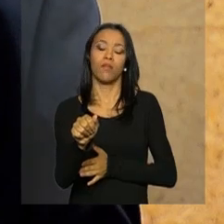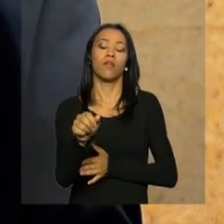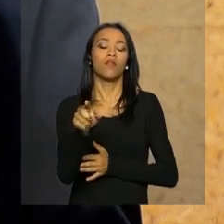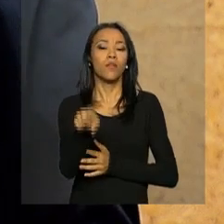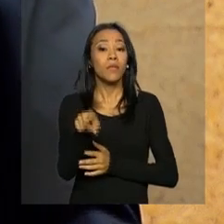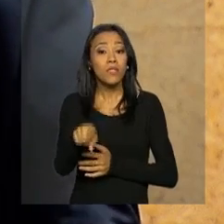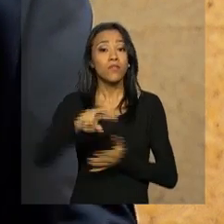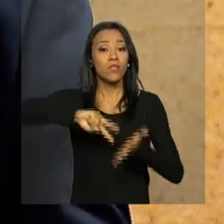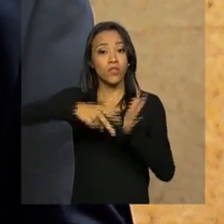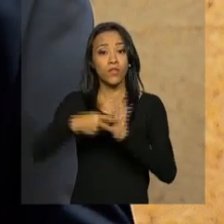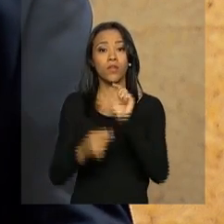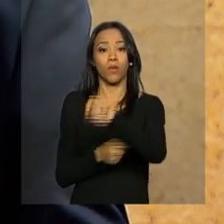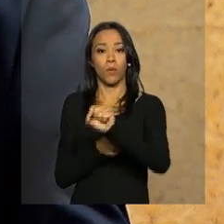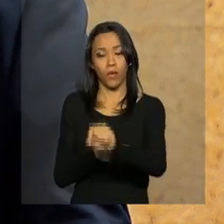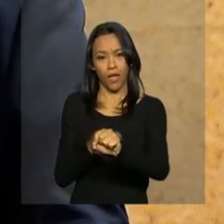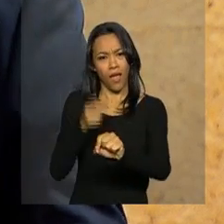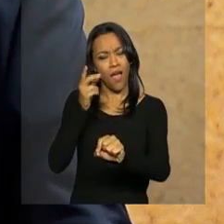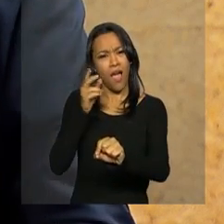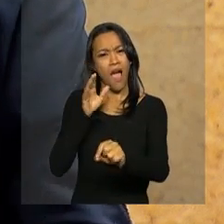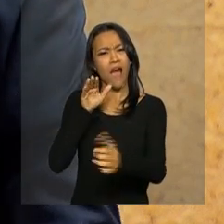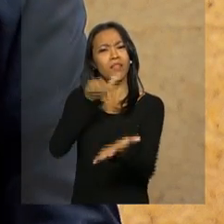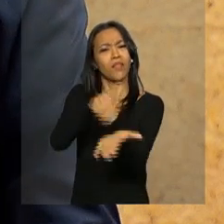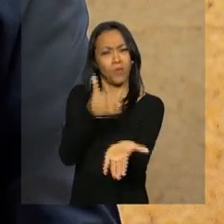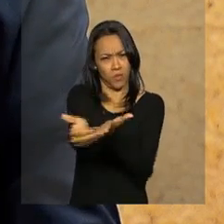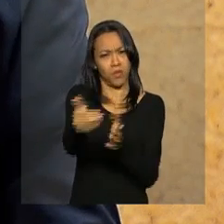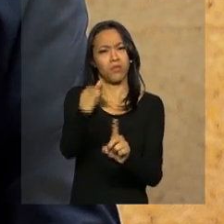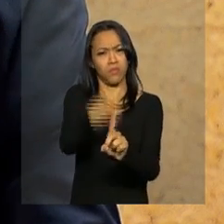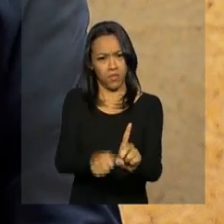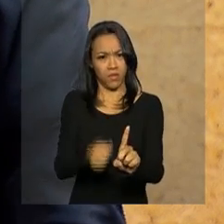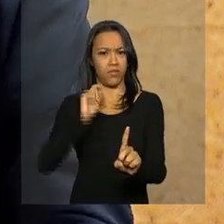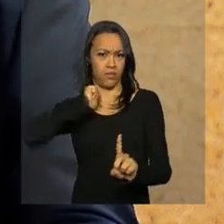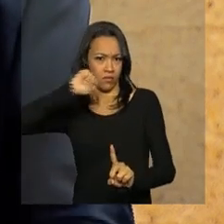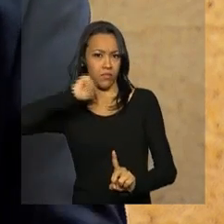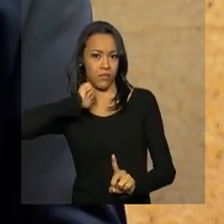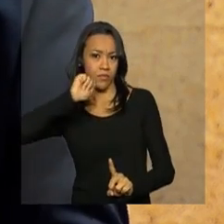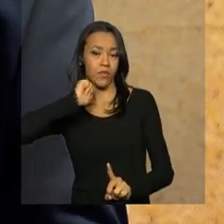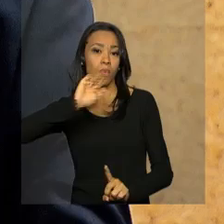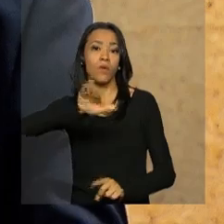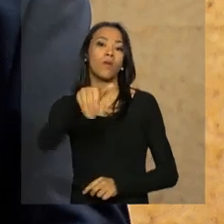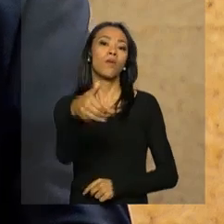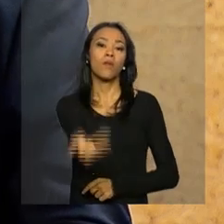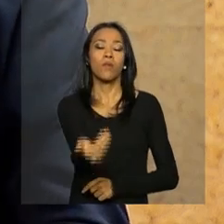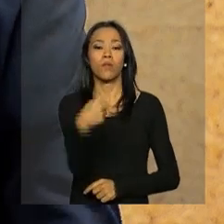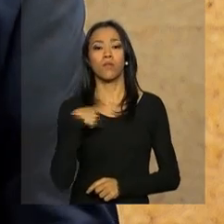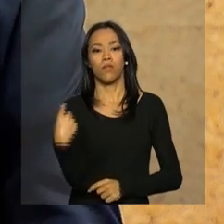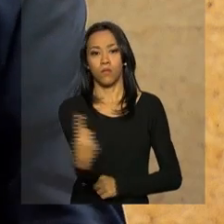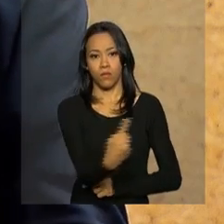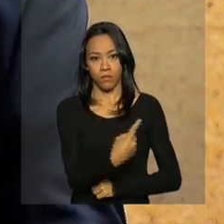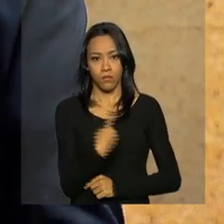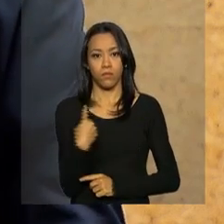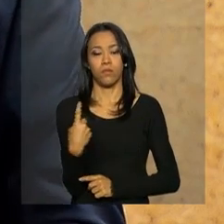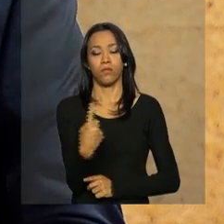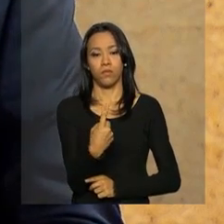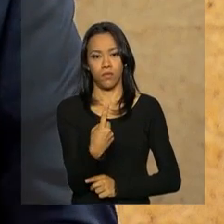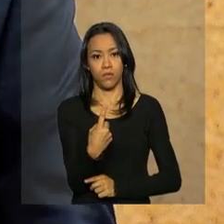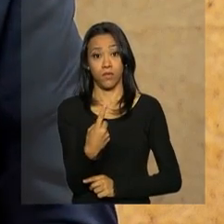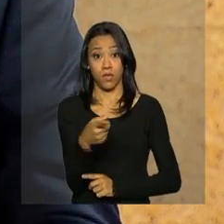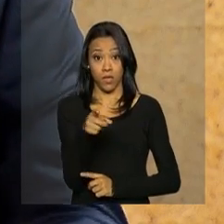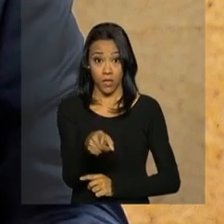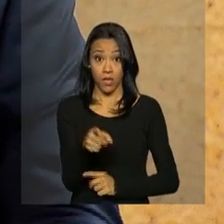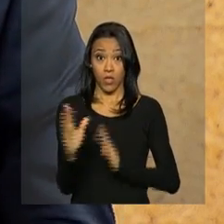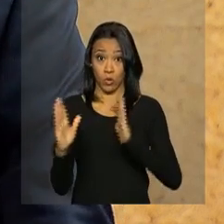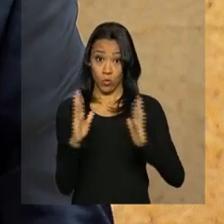Isto até o início do mês de abril, quando nós estaremos saindo do